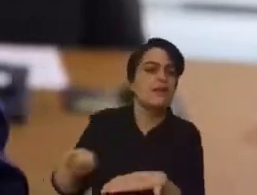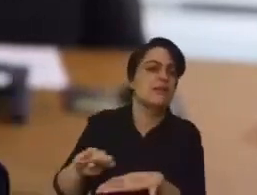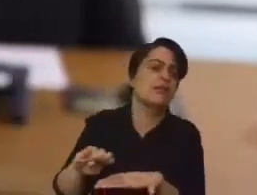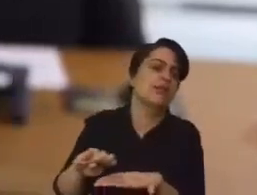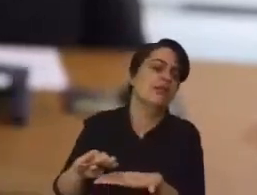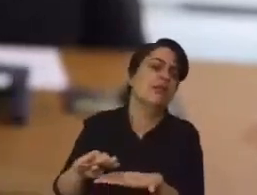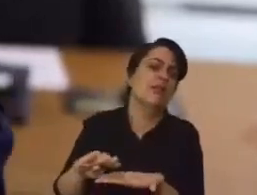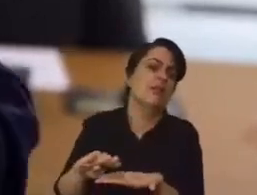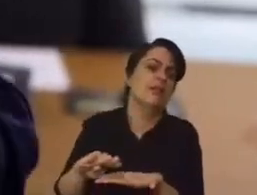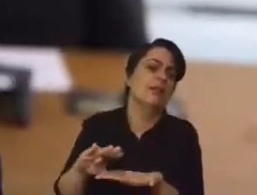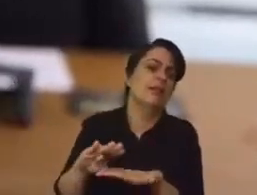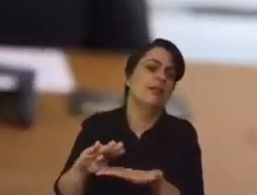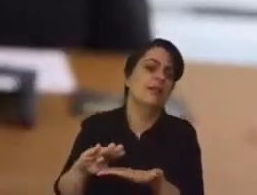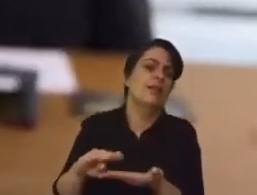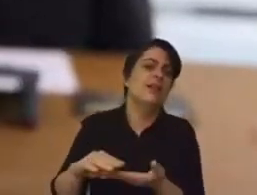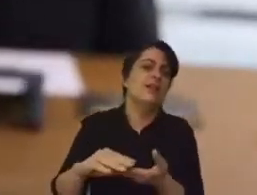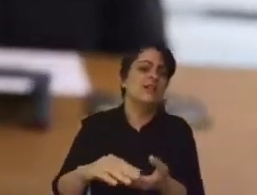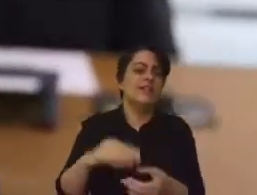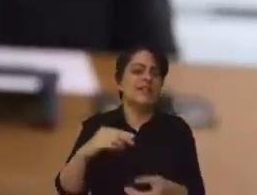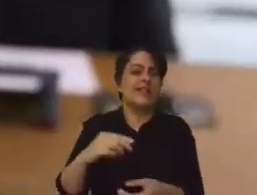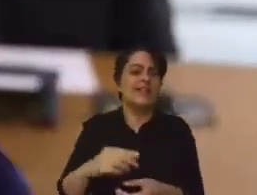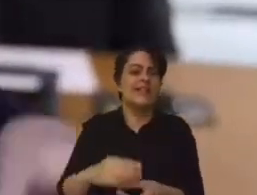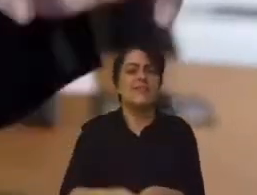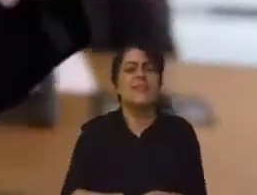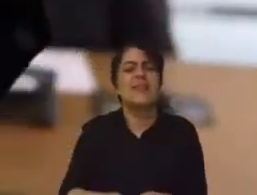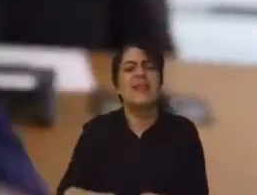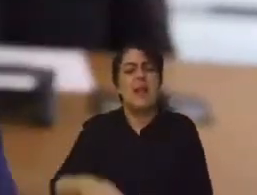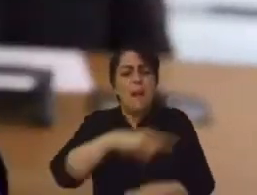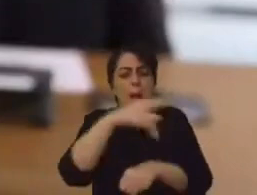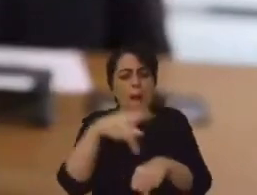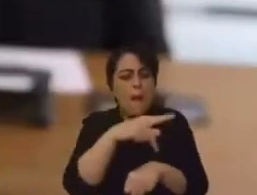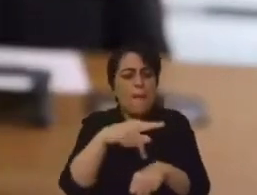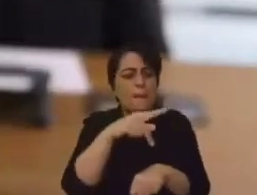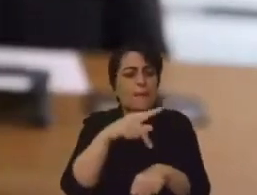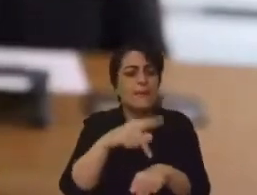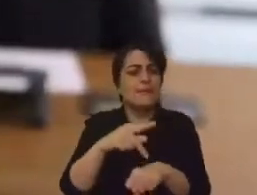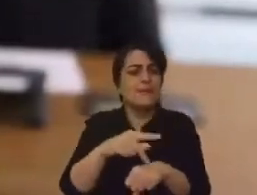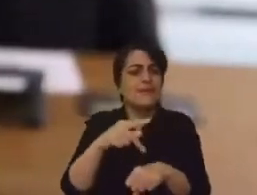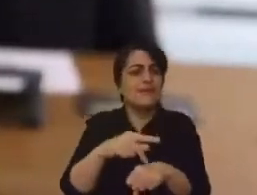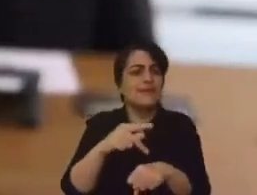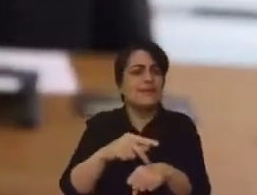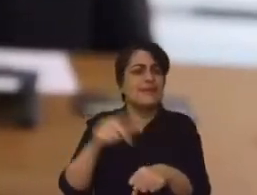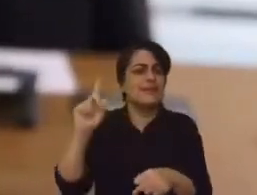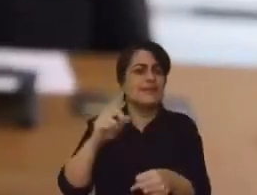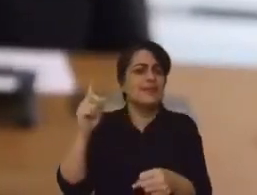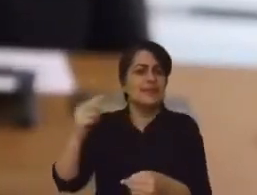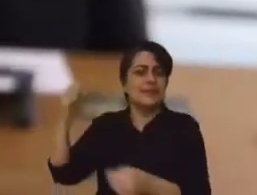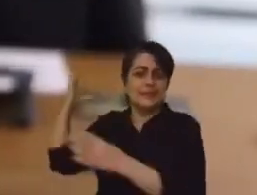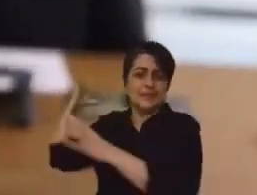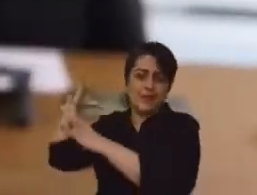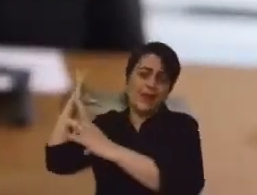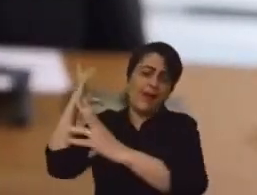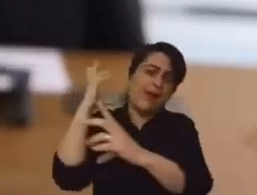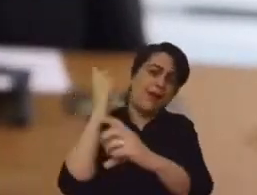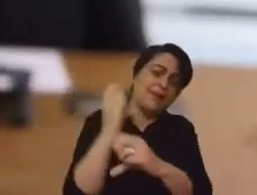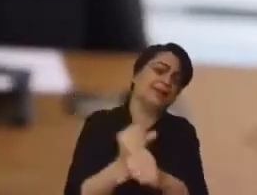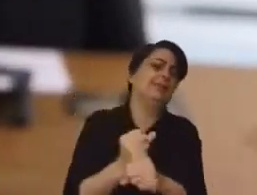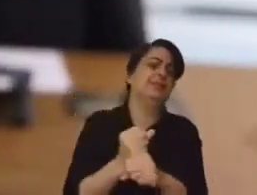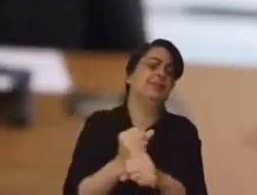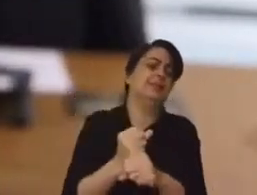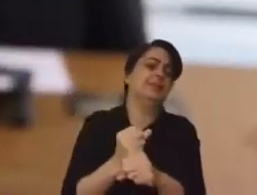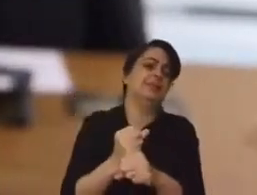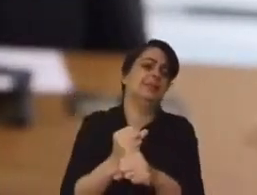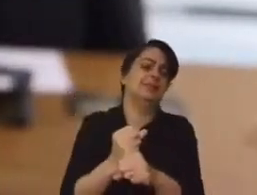herdamos, sabe, daqueles que diziam que o PT tinha destruído o país. É esse país do